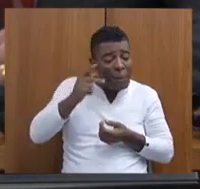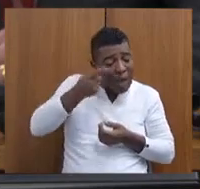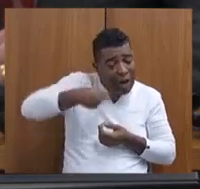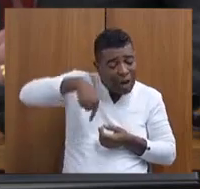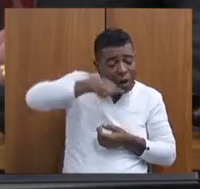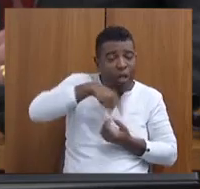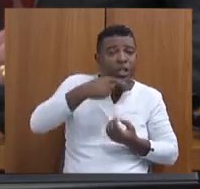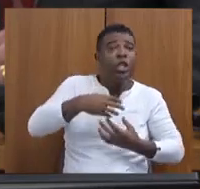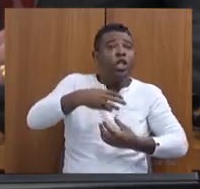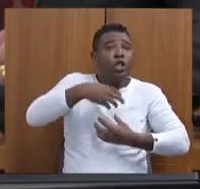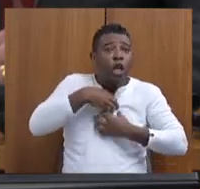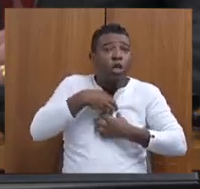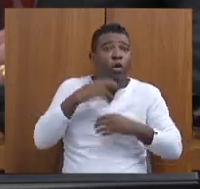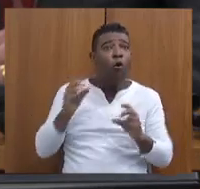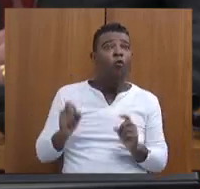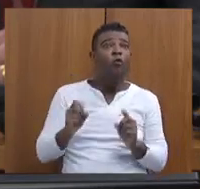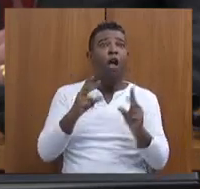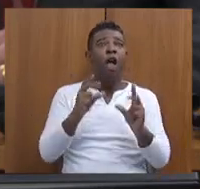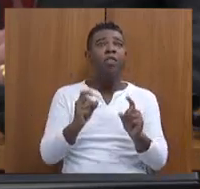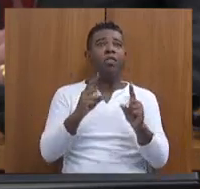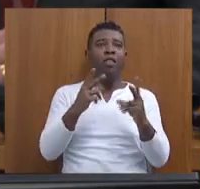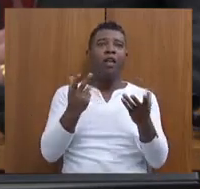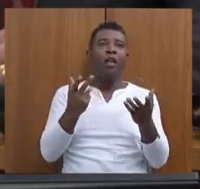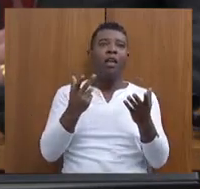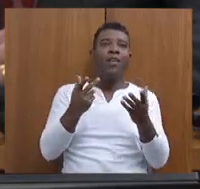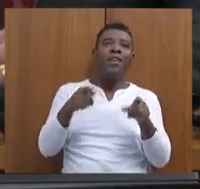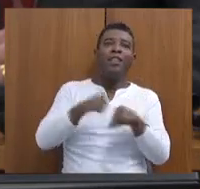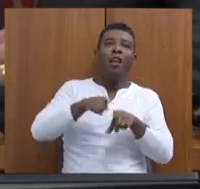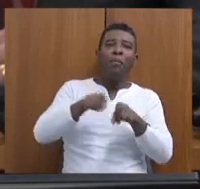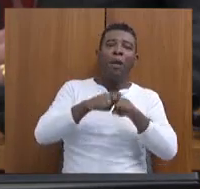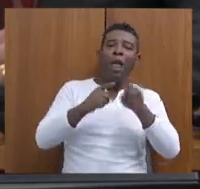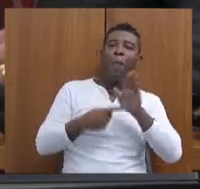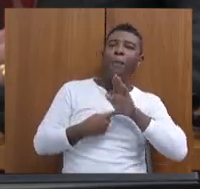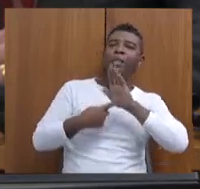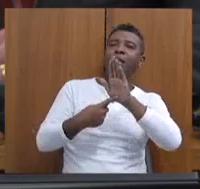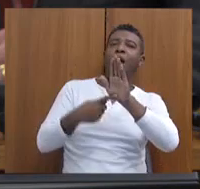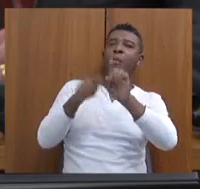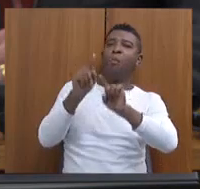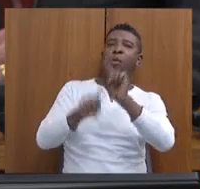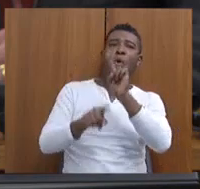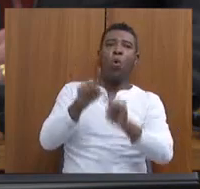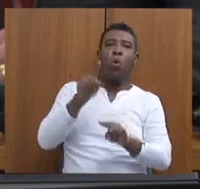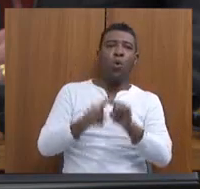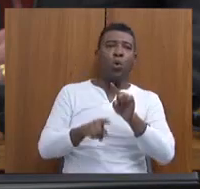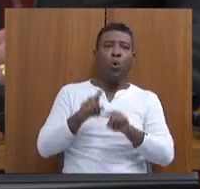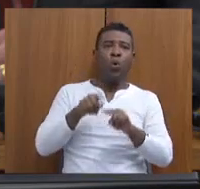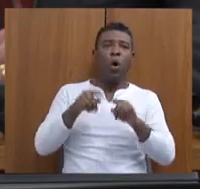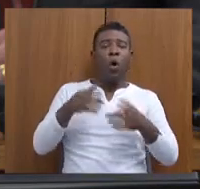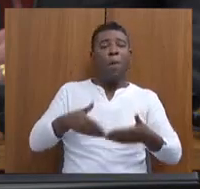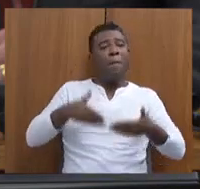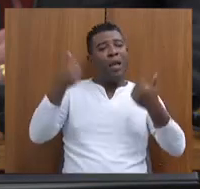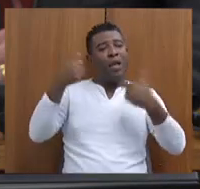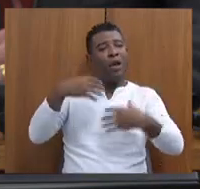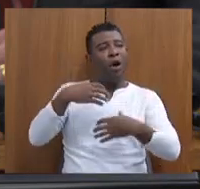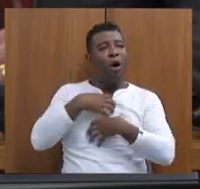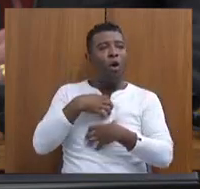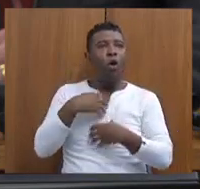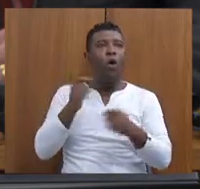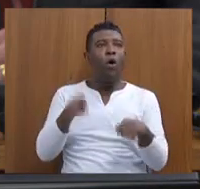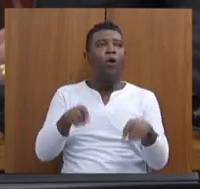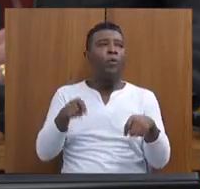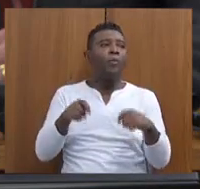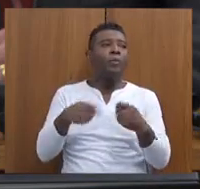comercialização melhores condições de apresentação do produto melhores condições de